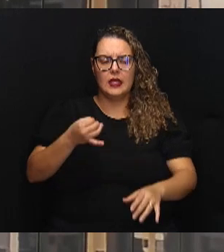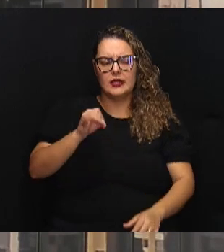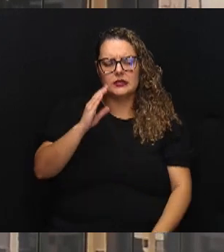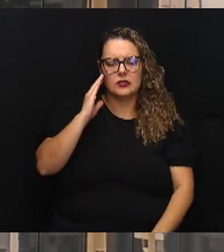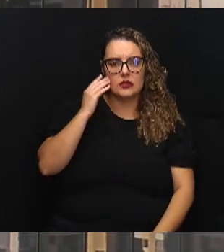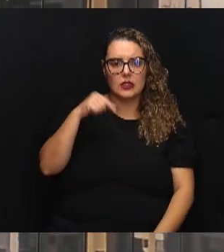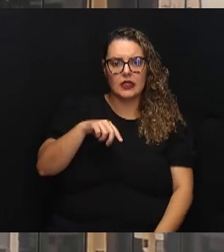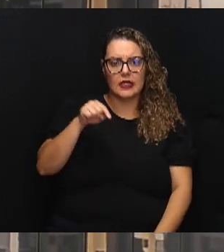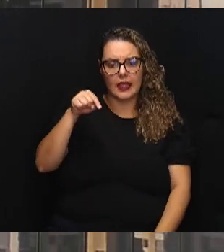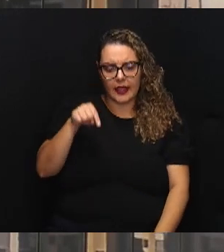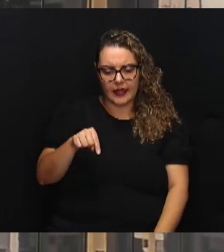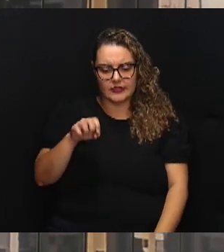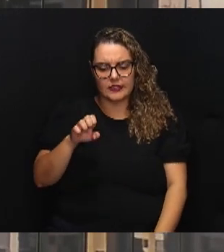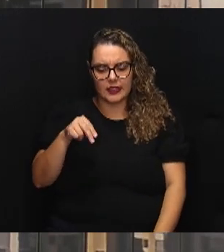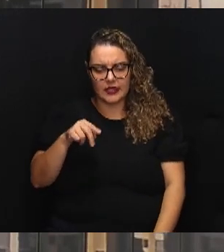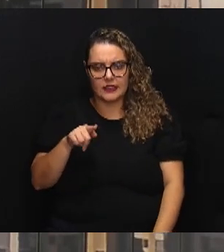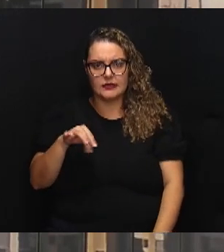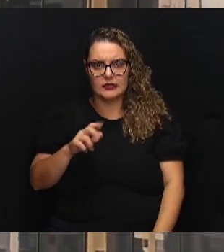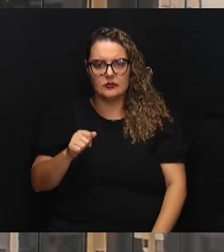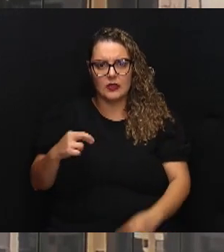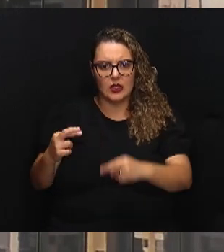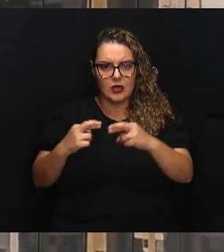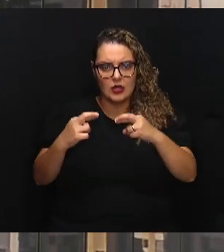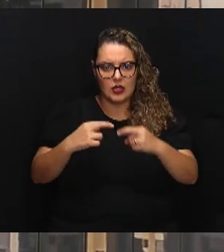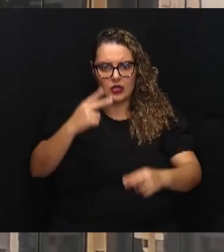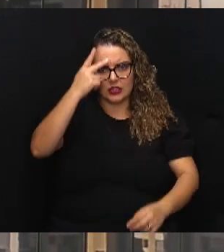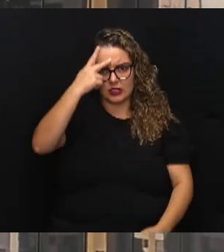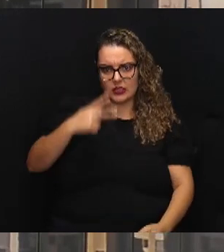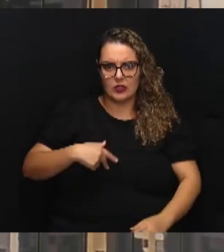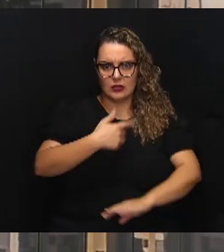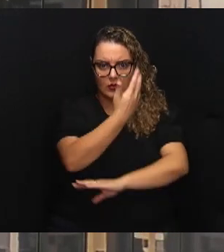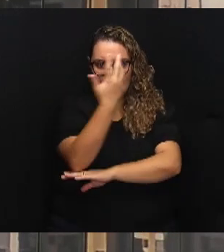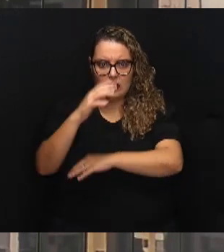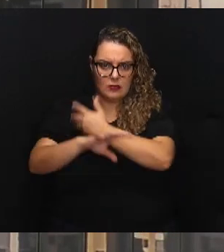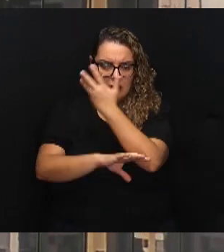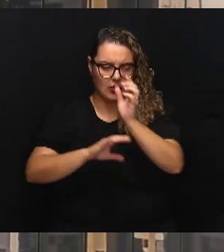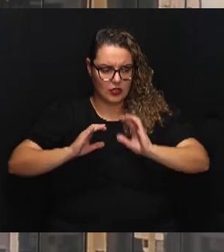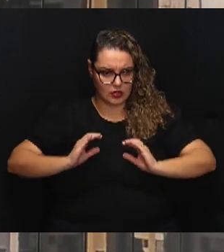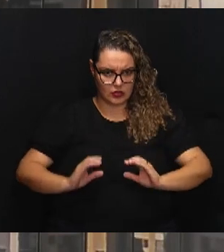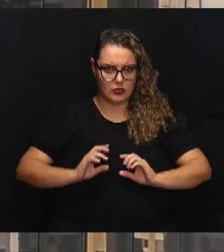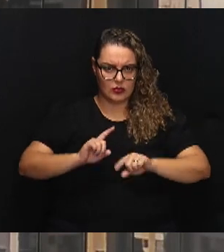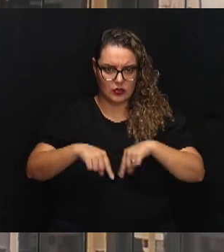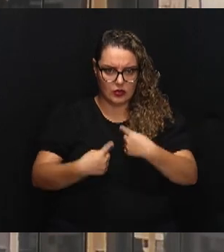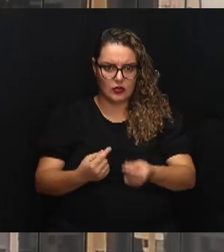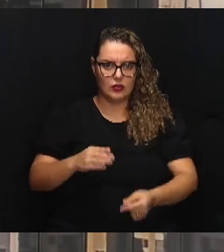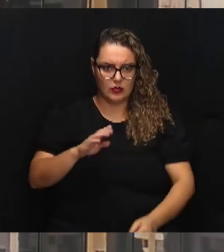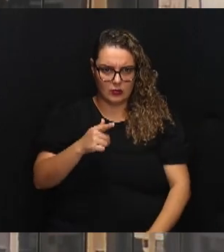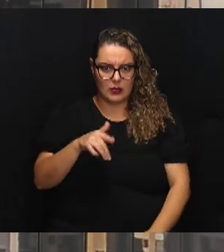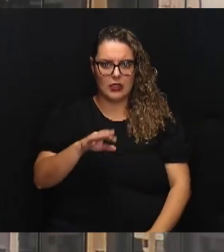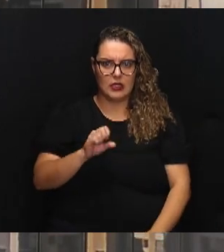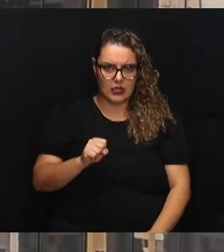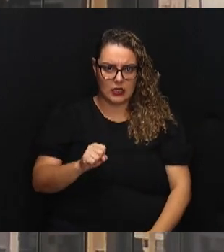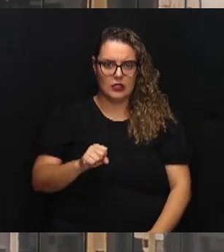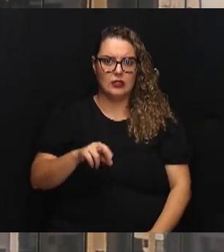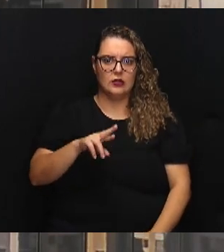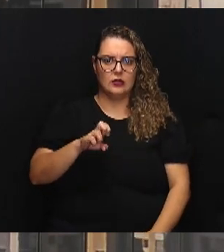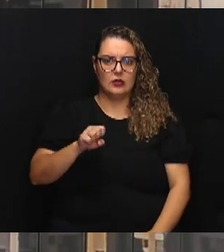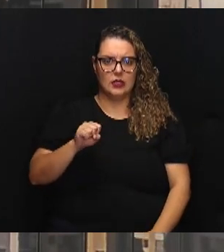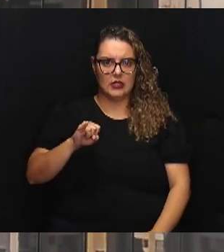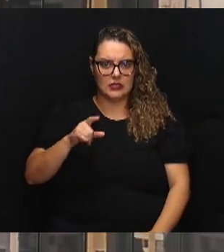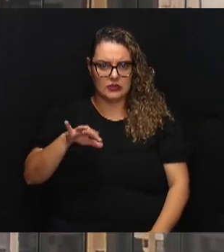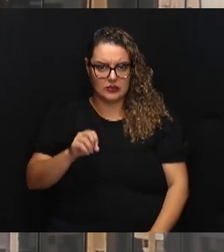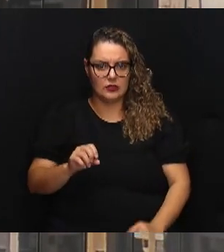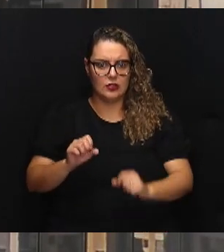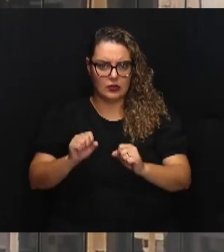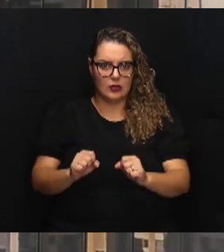essa enzima, ela partiu da observação da própria natureza, do comportamento ali dos bagaços, dos resíduos, e ela pode